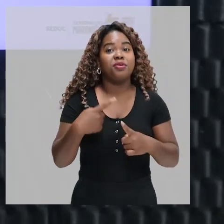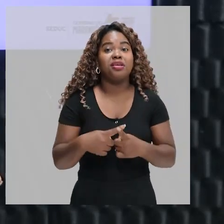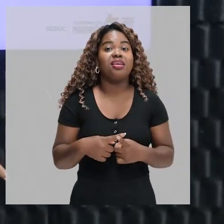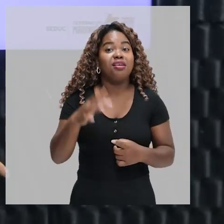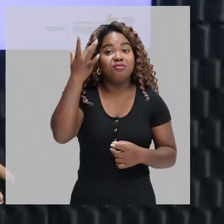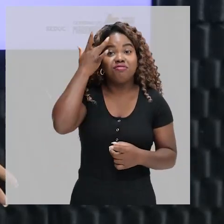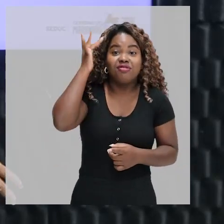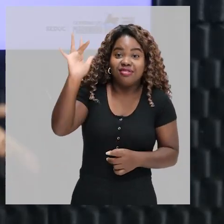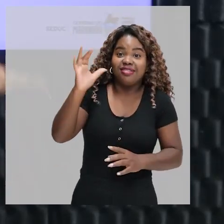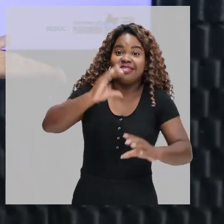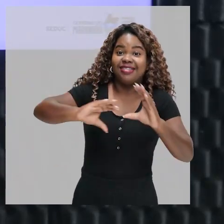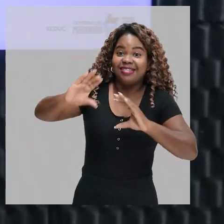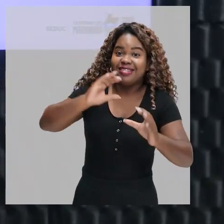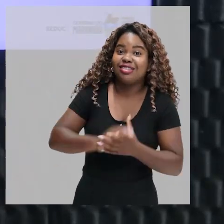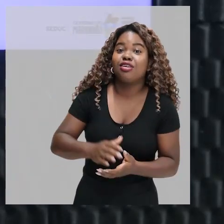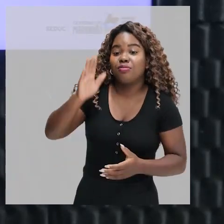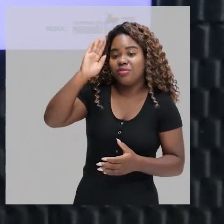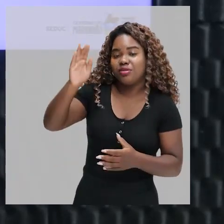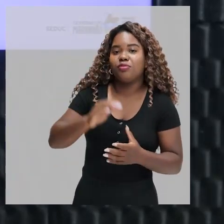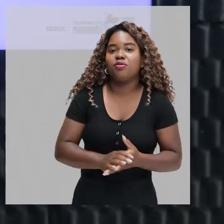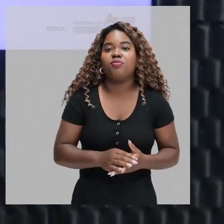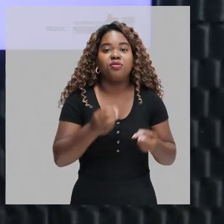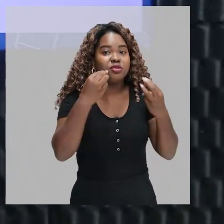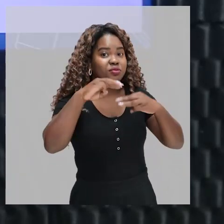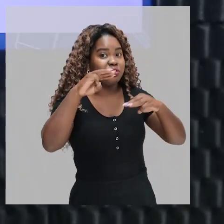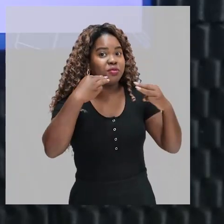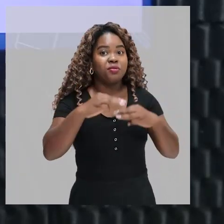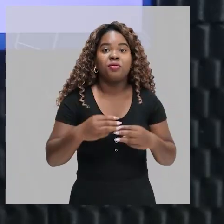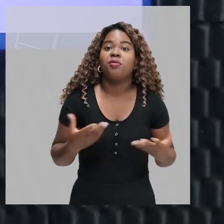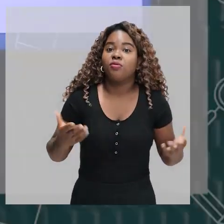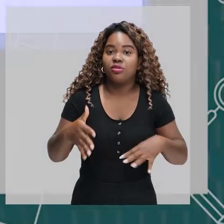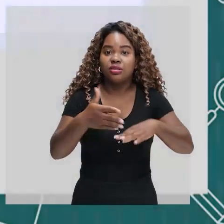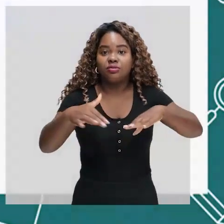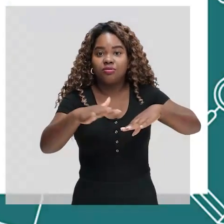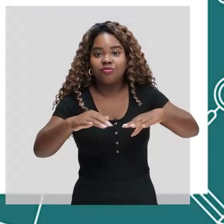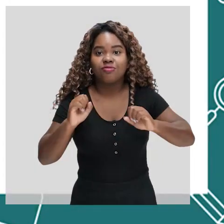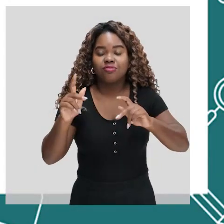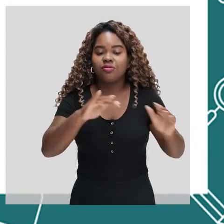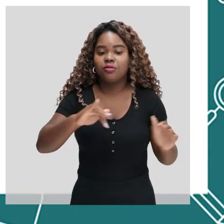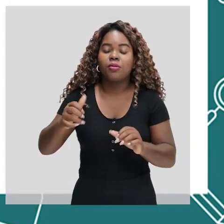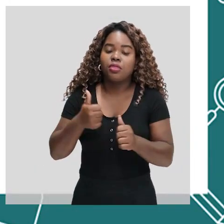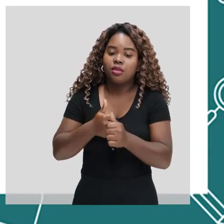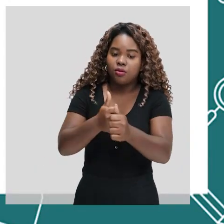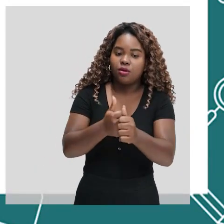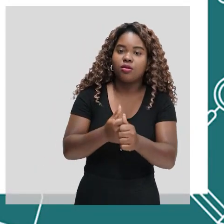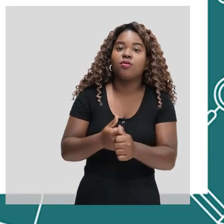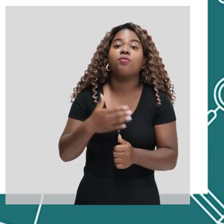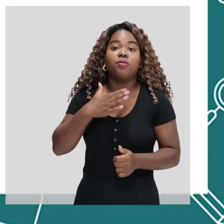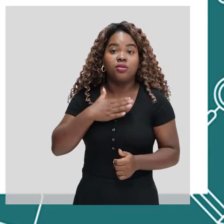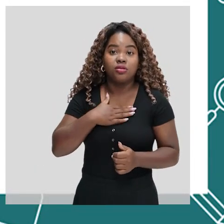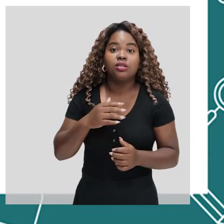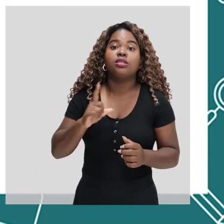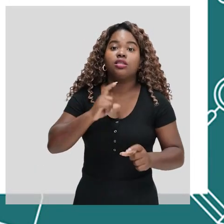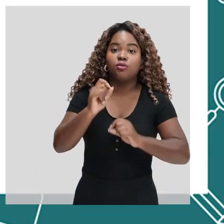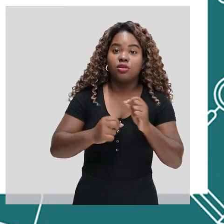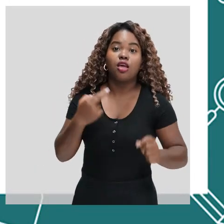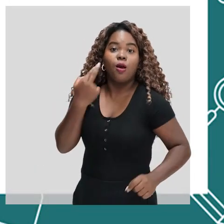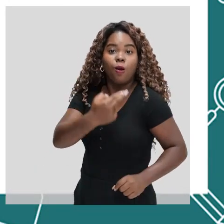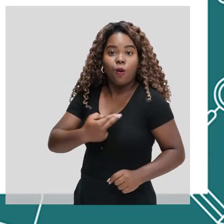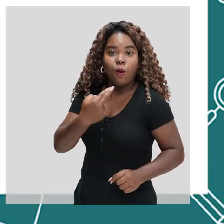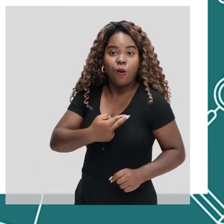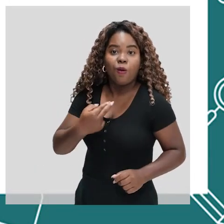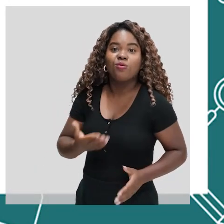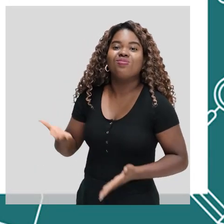Principalmente uma música dessa desse naipe aí tá Acompanha comigo nós vamos trabalhar o romantismo o que que é